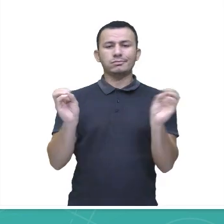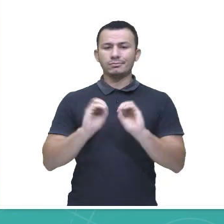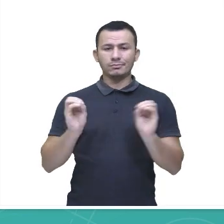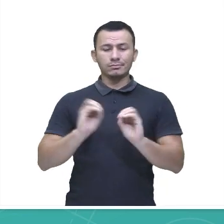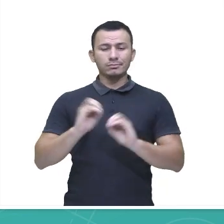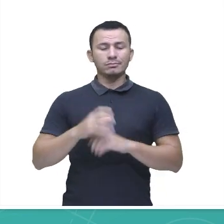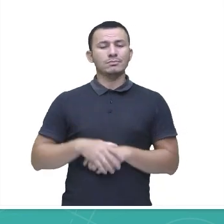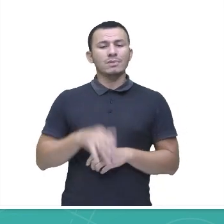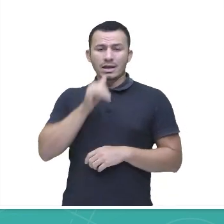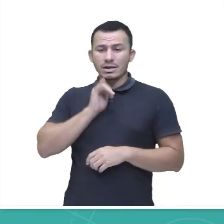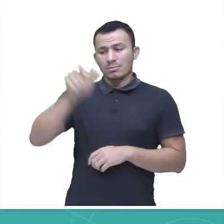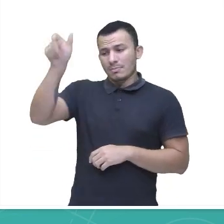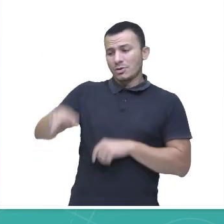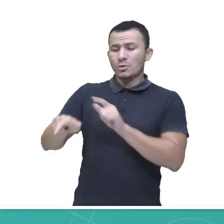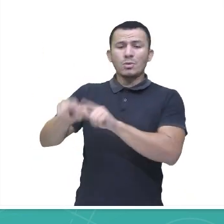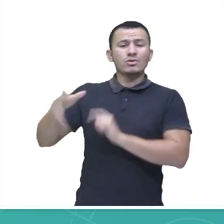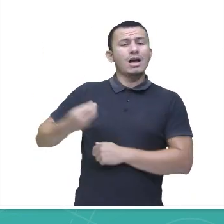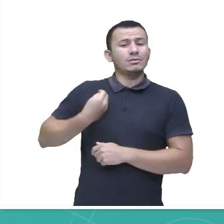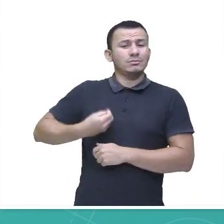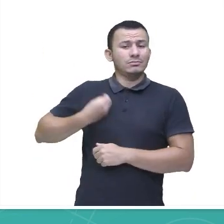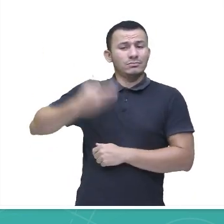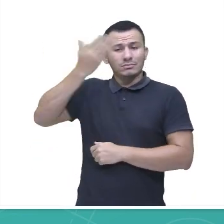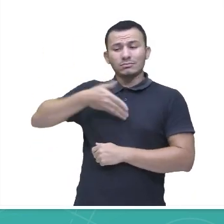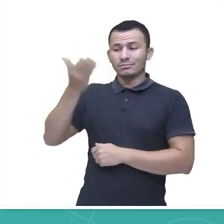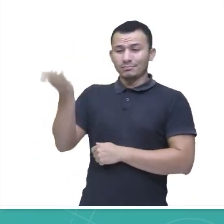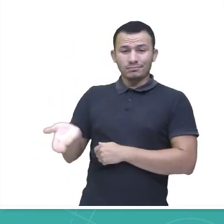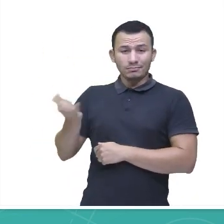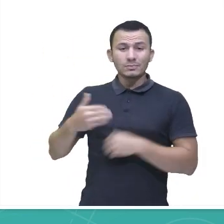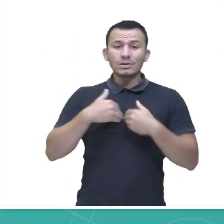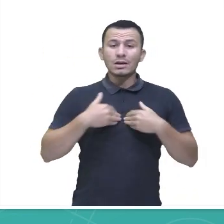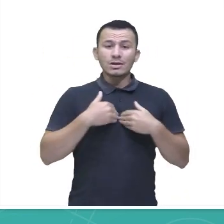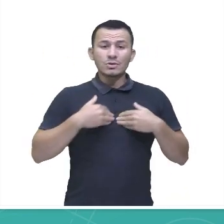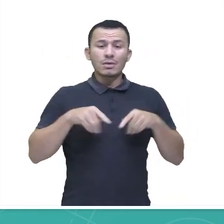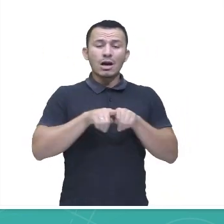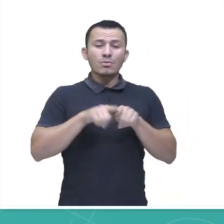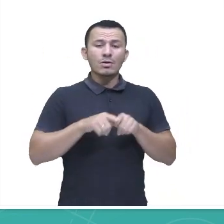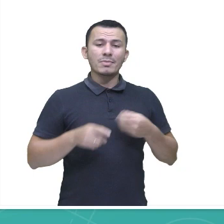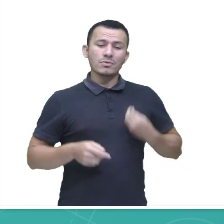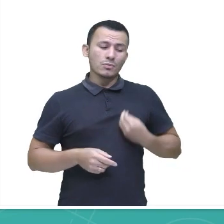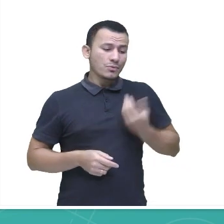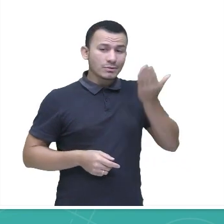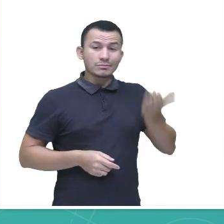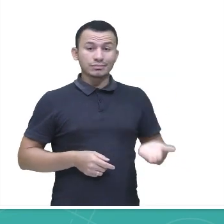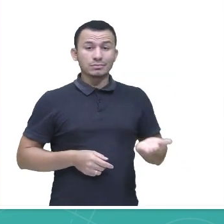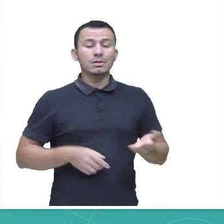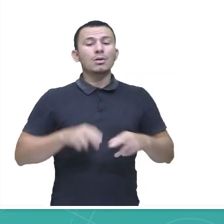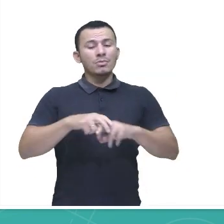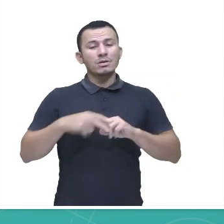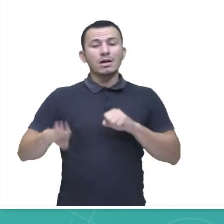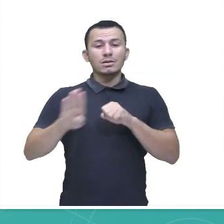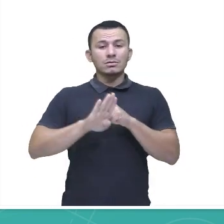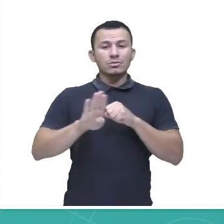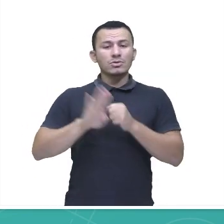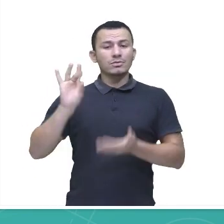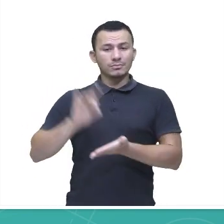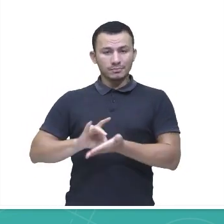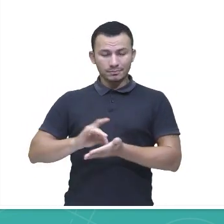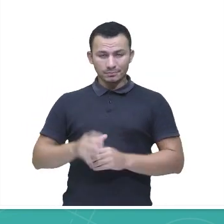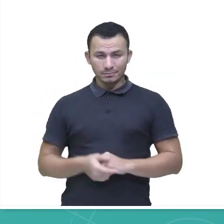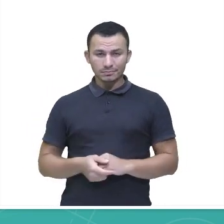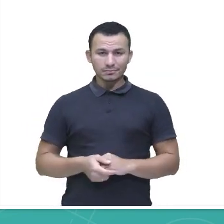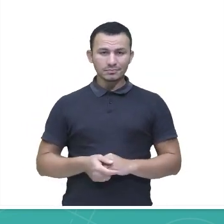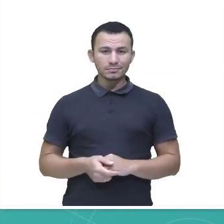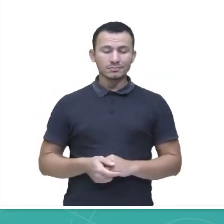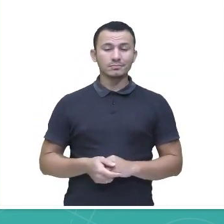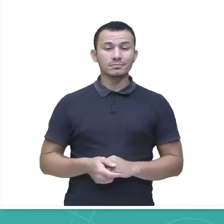Você é uma pessoa, existe por si mesma, o animal existe por si mesmo. Então, esse é o substantivo concreto. E